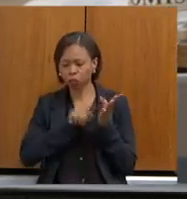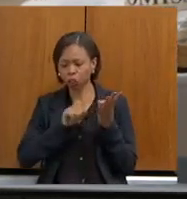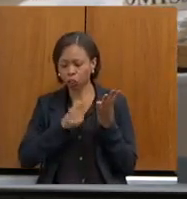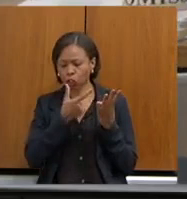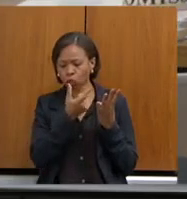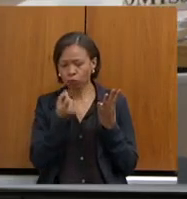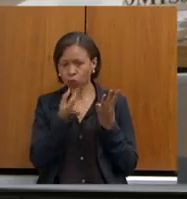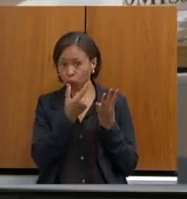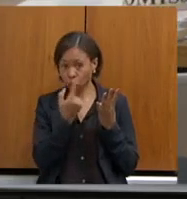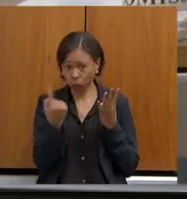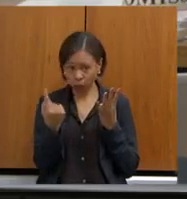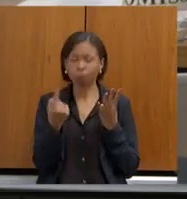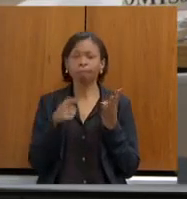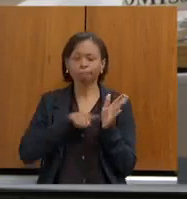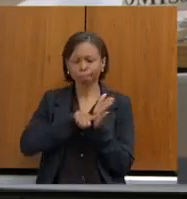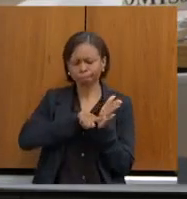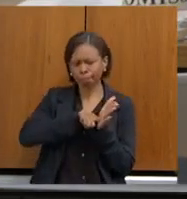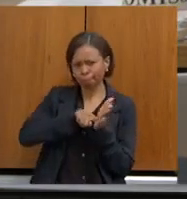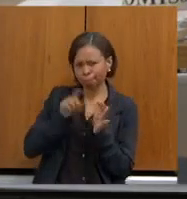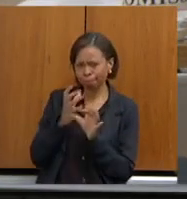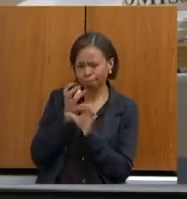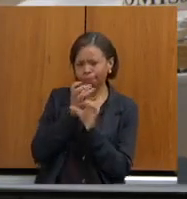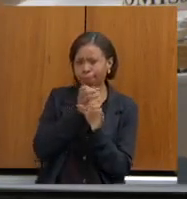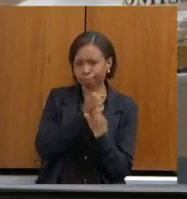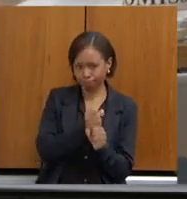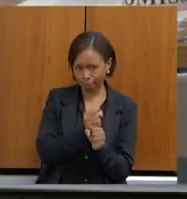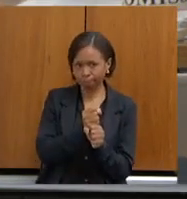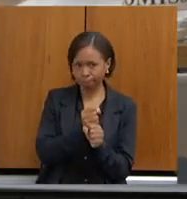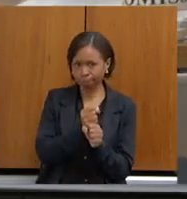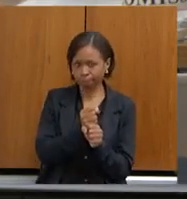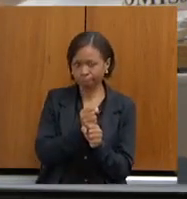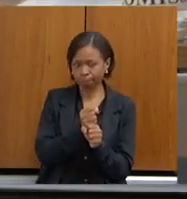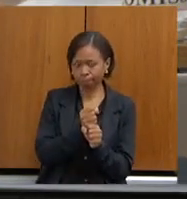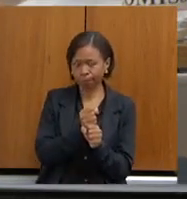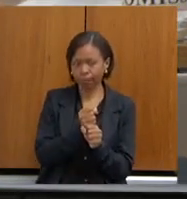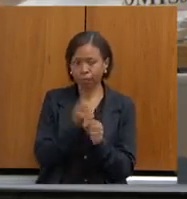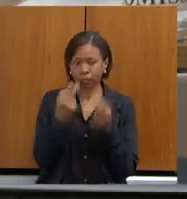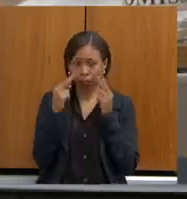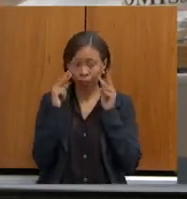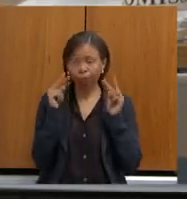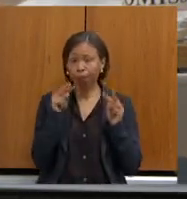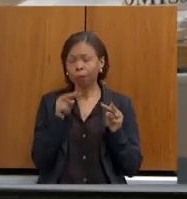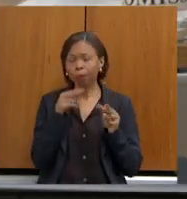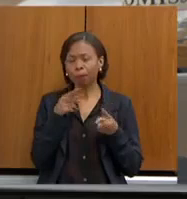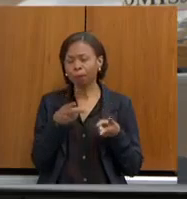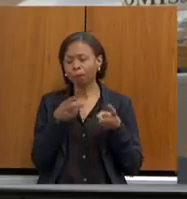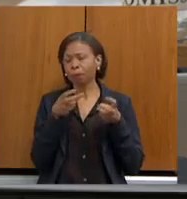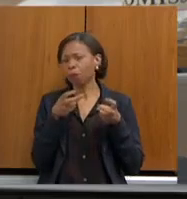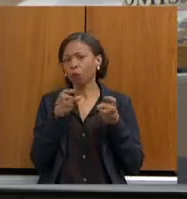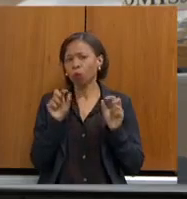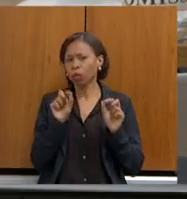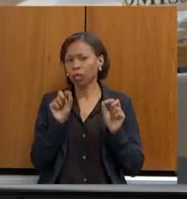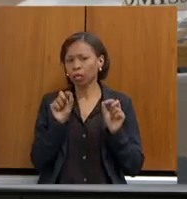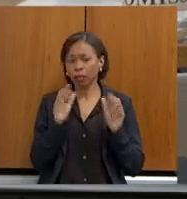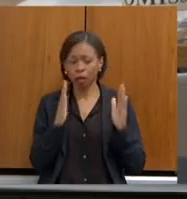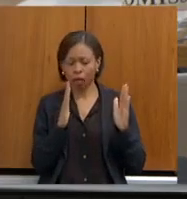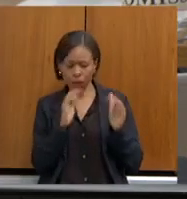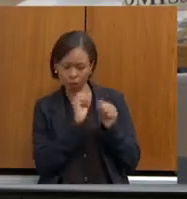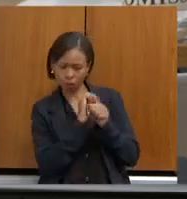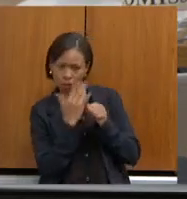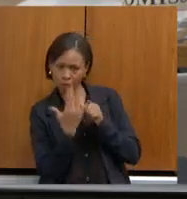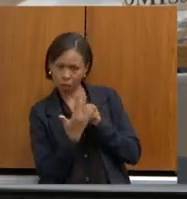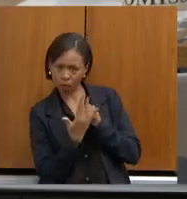1021 onde nós nós podemos verificar que não é só a questão da pandemia